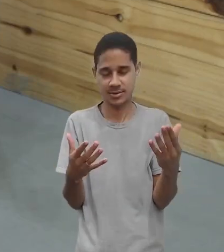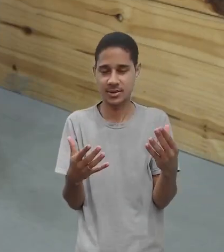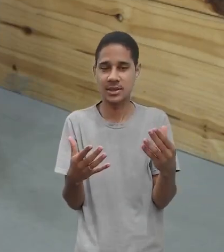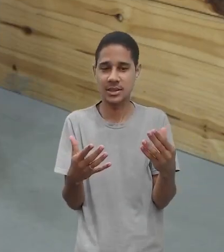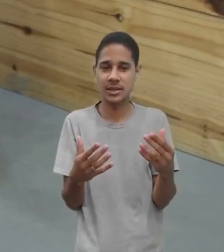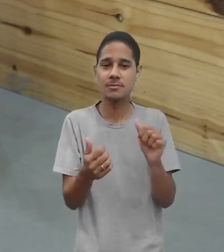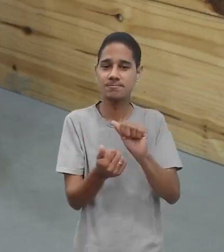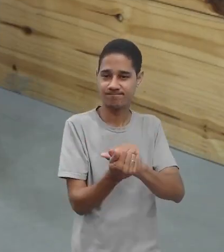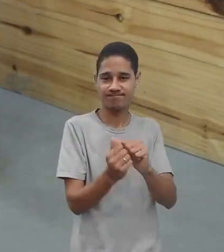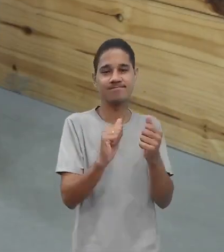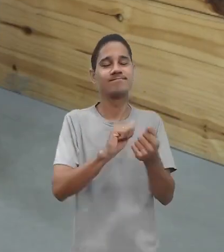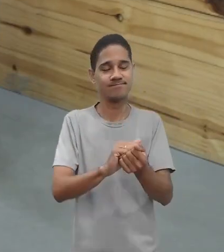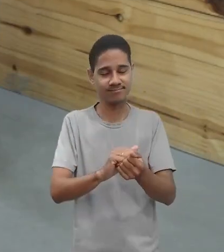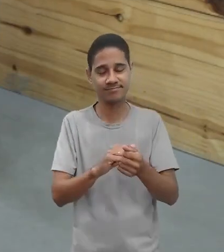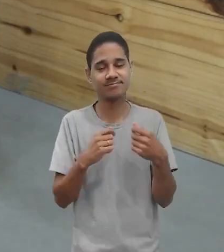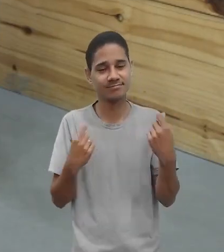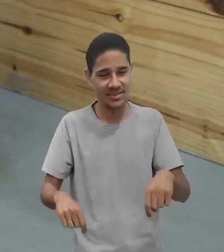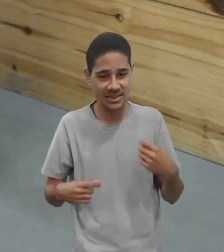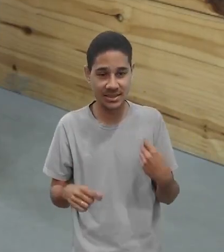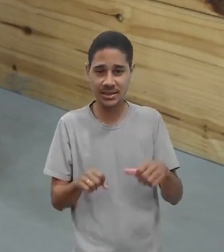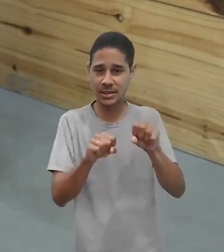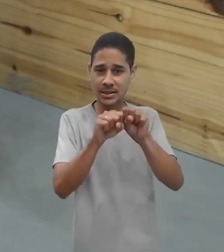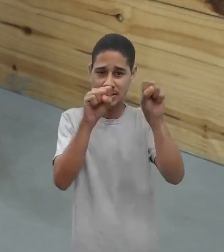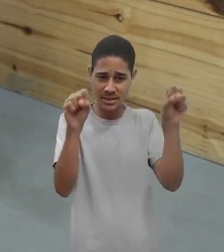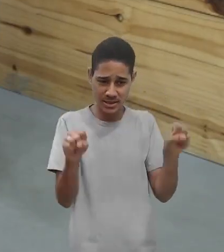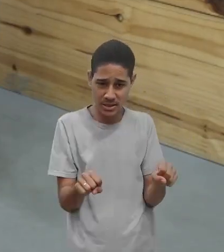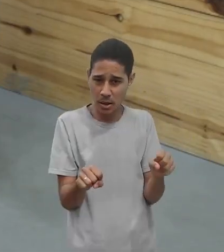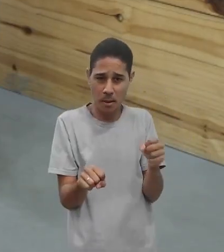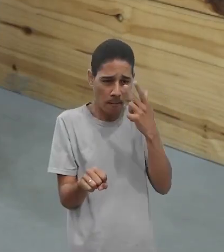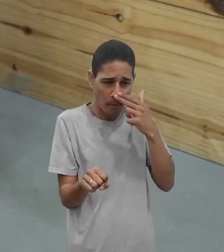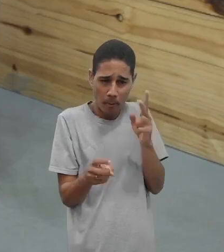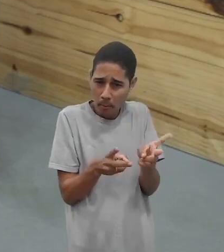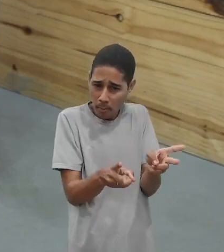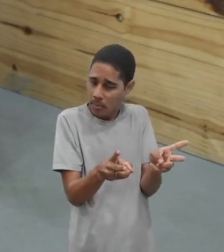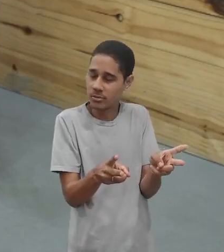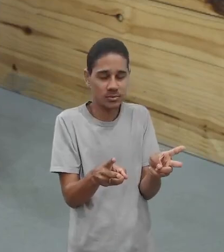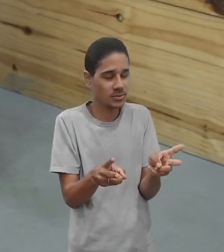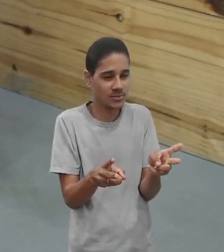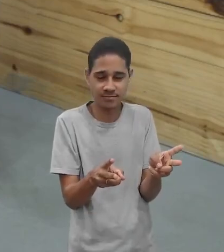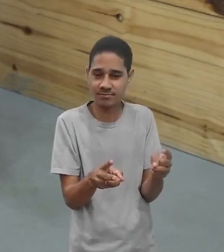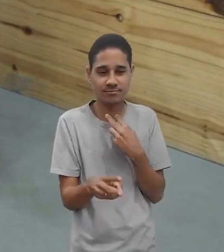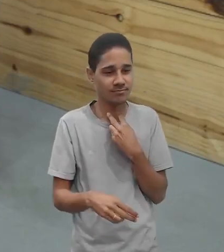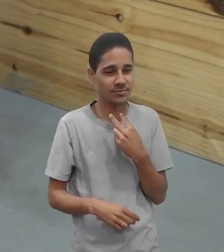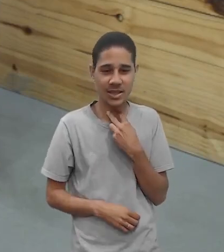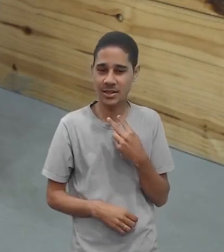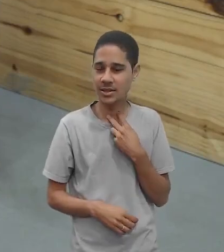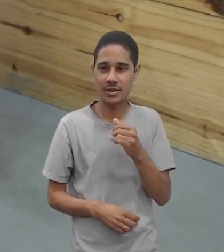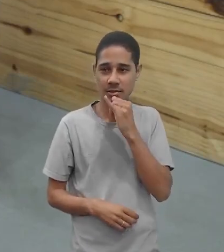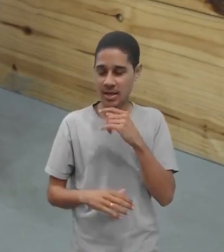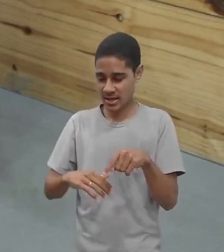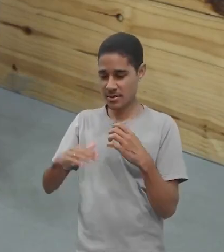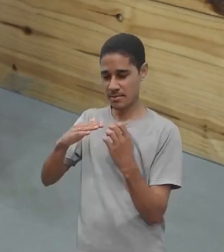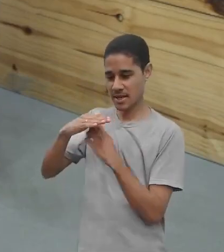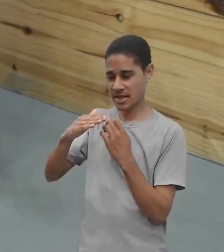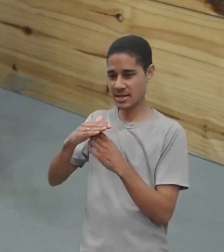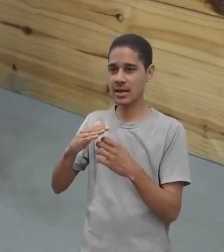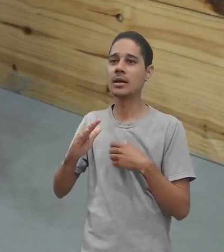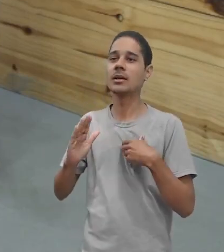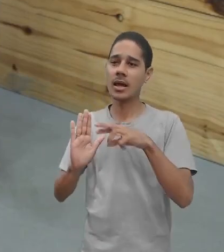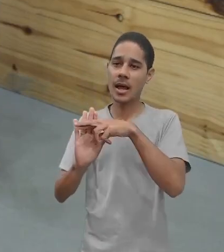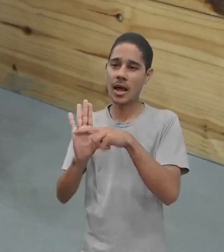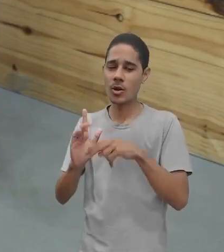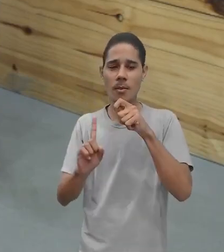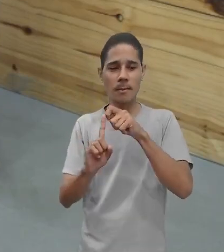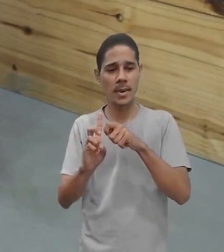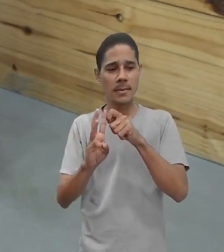a adaptação. Então, o sistema não pode ser engessado. Sempre aqui, na empresa que eu trabalho, só gera relatório de mês em mês, ou